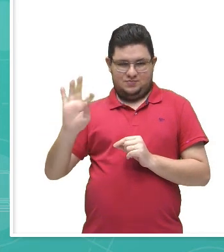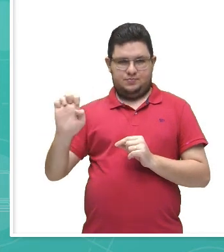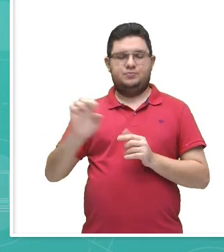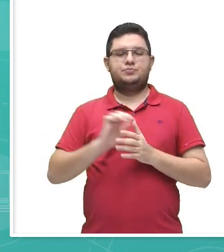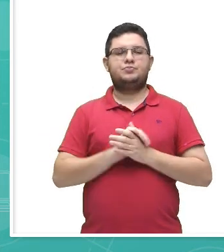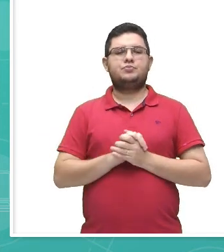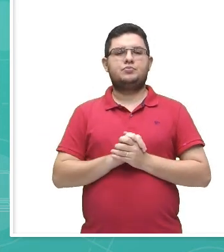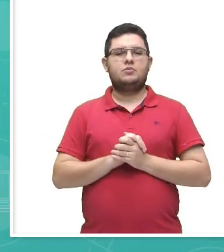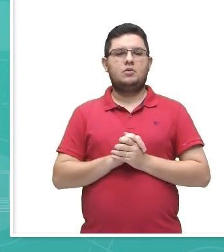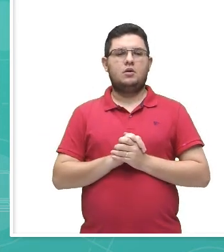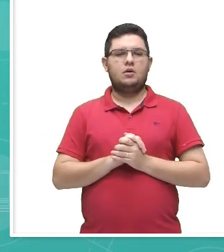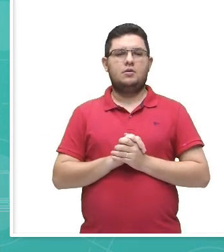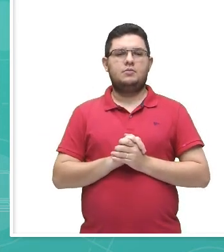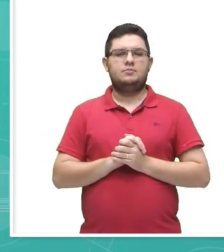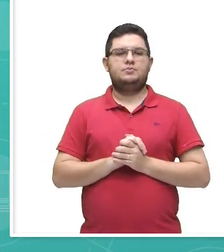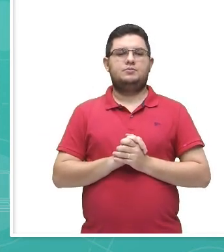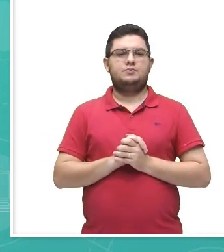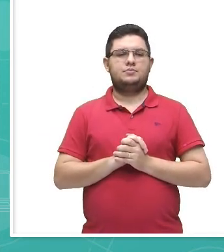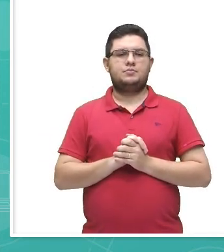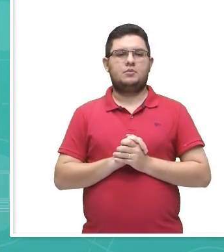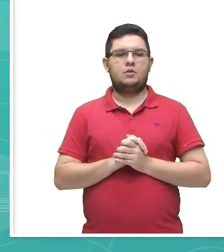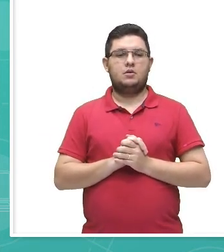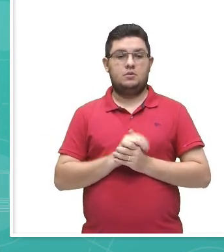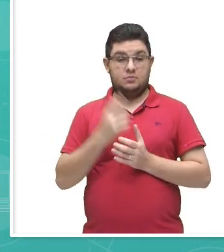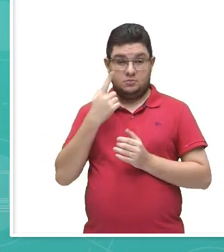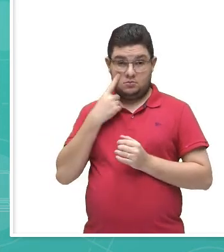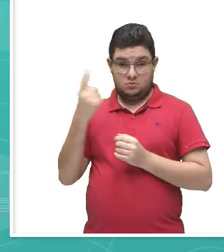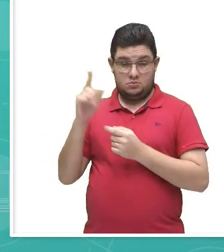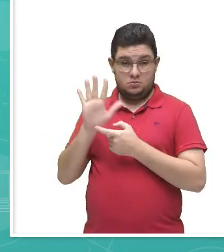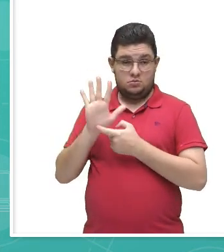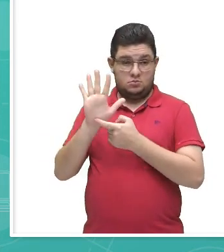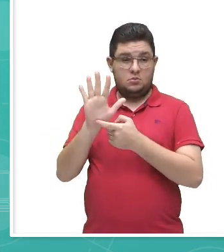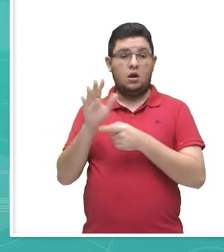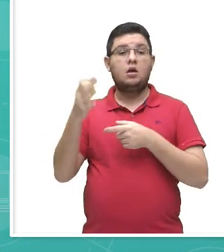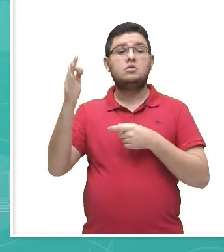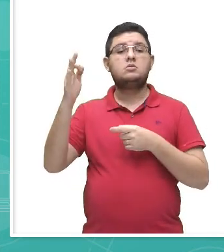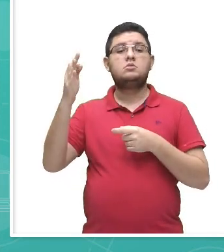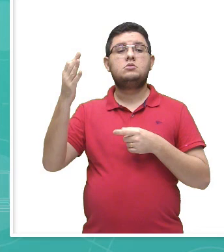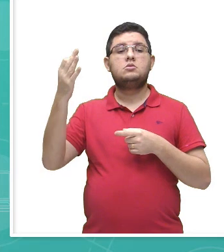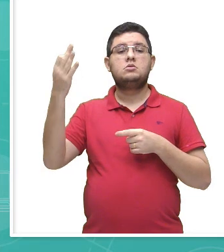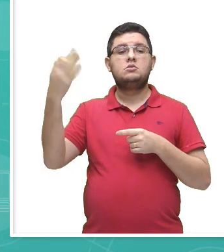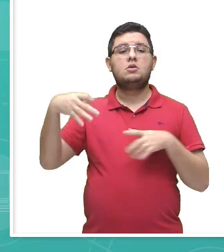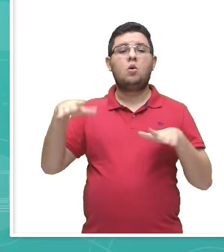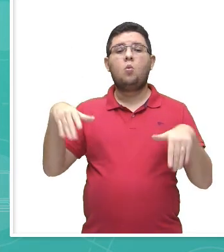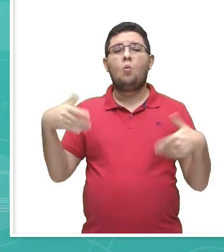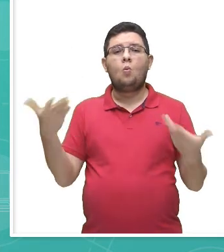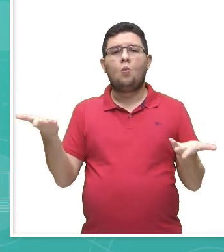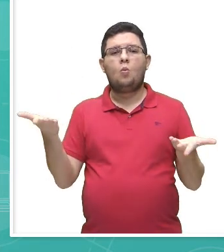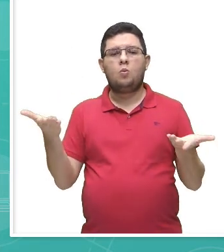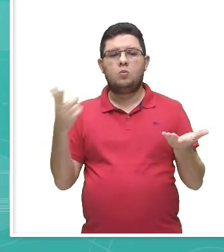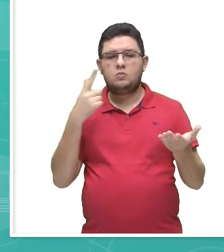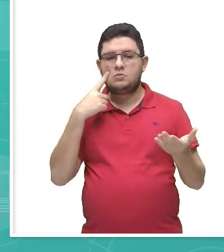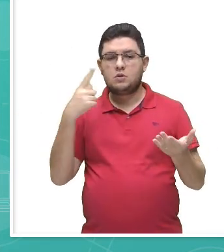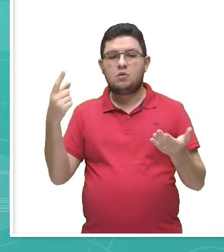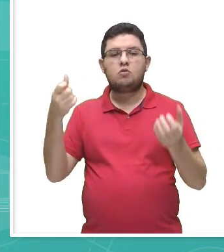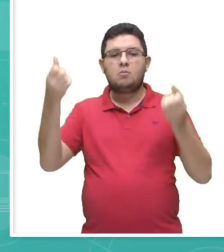uma frase no the simple present. Eu vou mostrar agora o gabarito e aí eu vou comentando aí por que dessa resposta. Olha